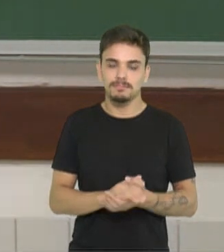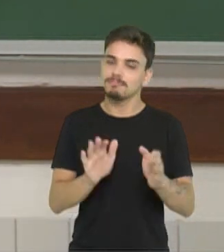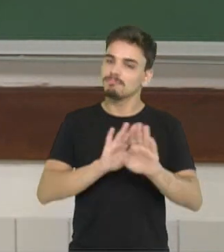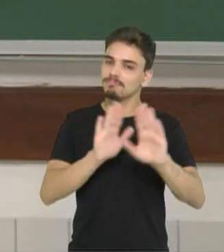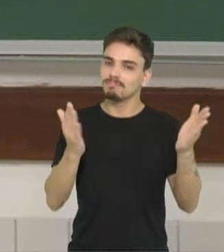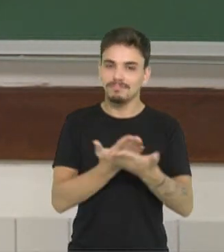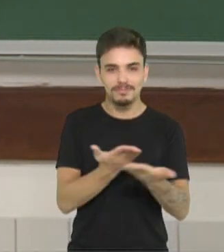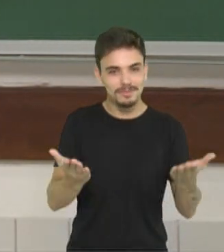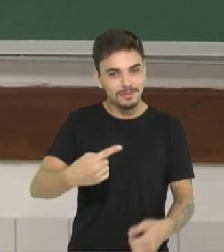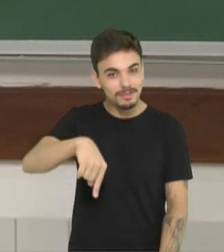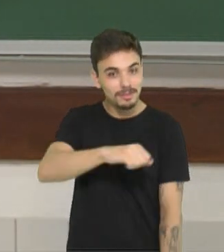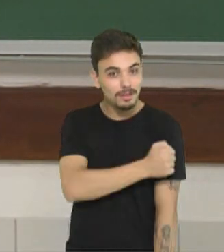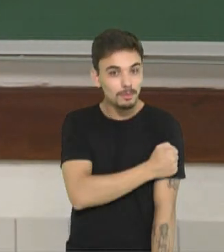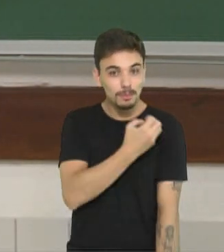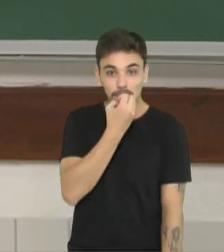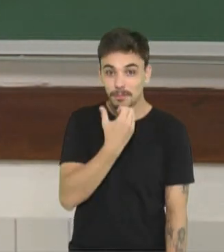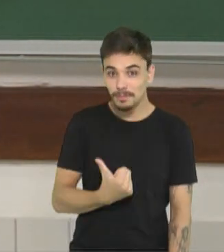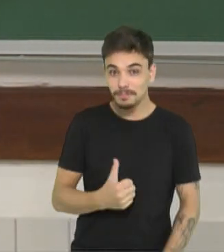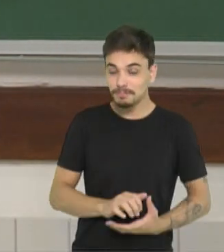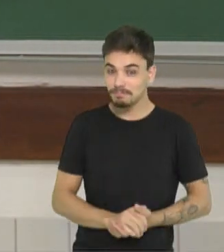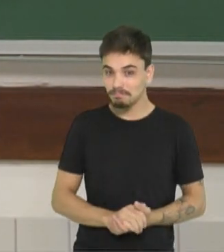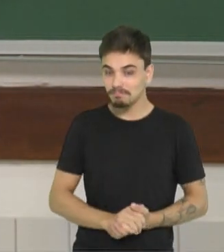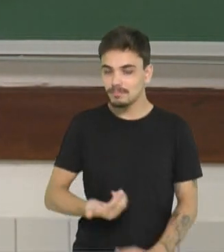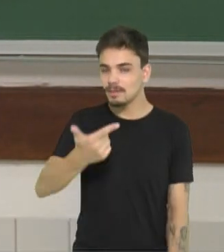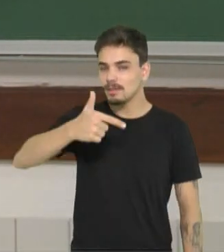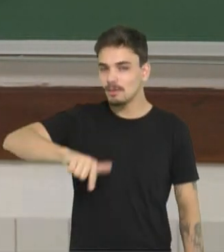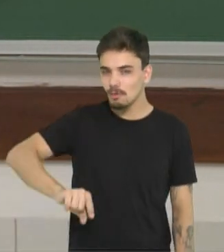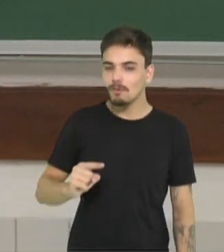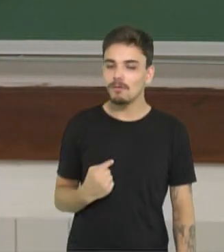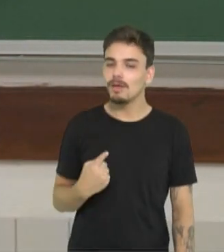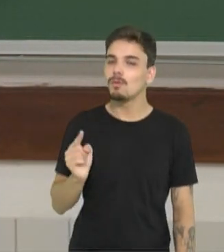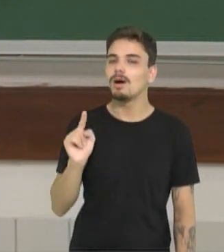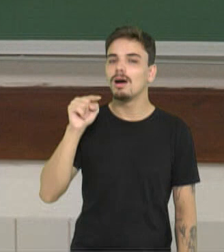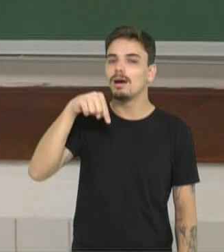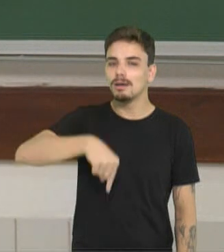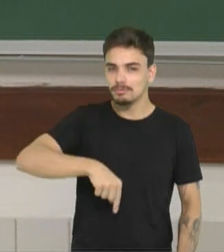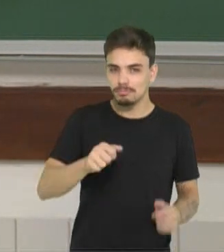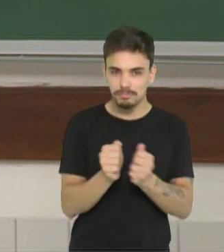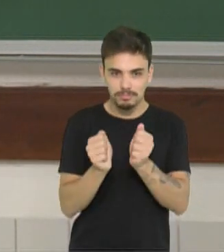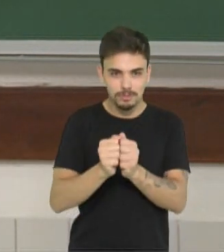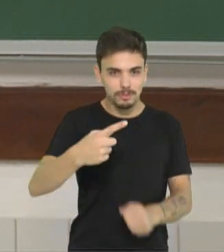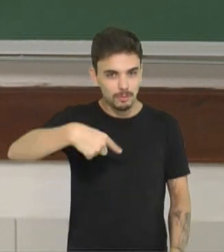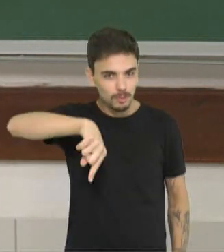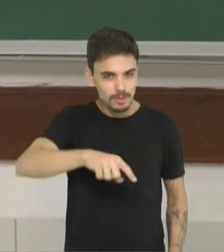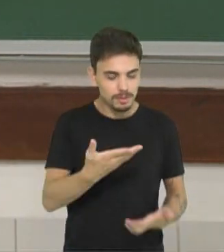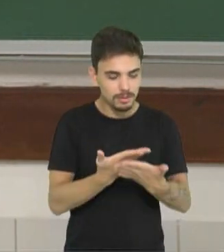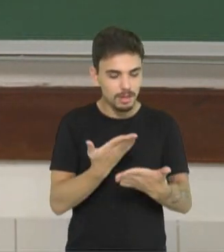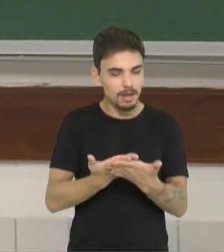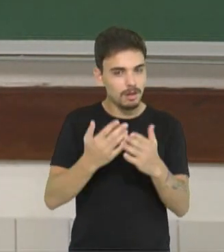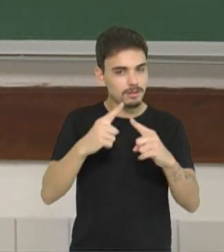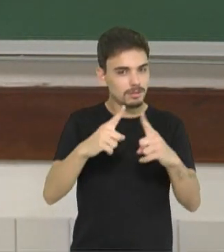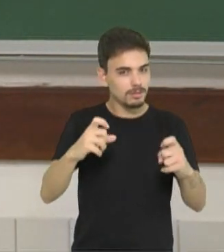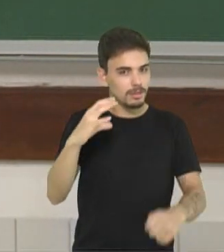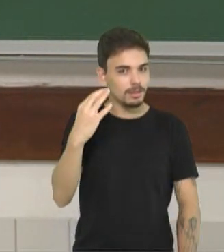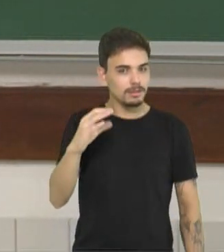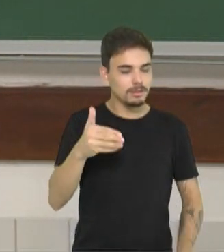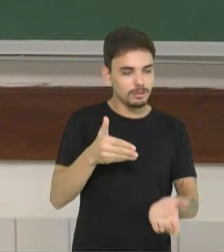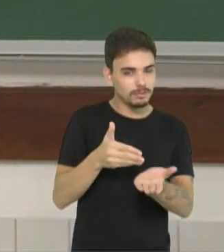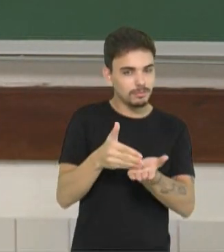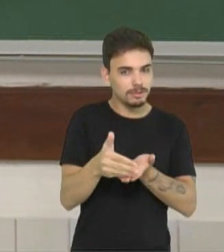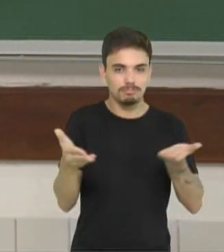Olá, alunos e alunas, tudo bem? Mais uma vez estou aqui com vocês, né? Mais uma aula de ciências